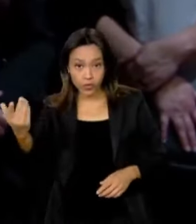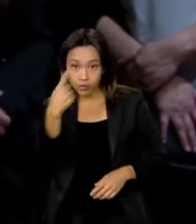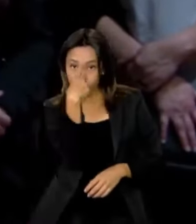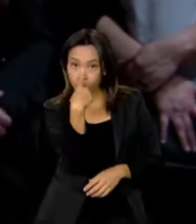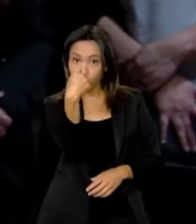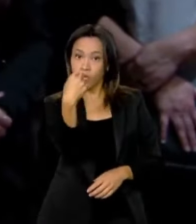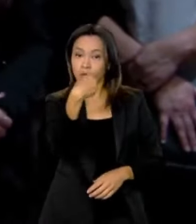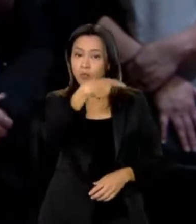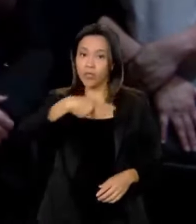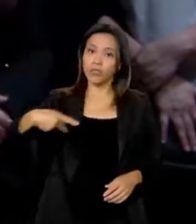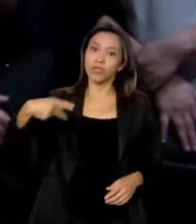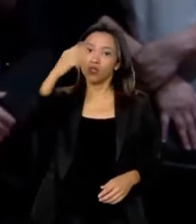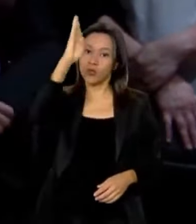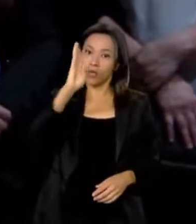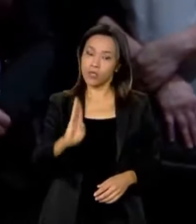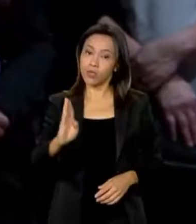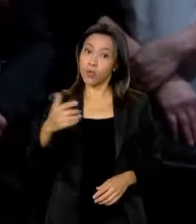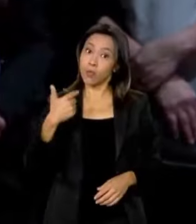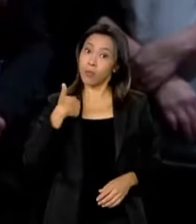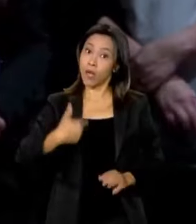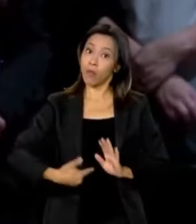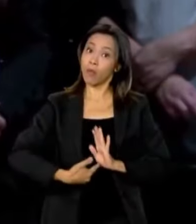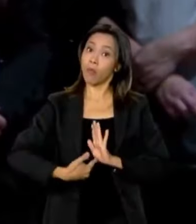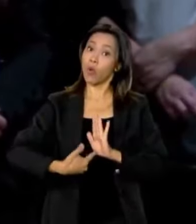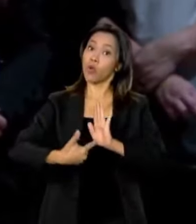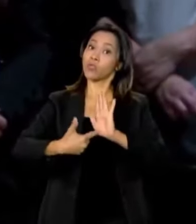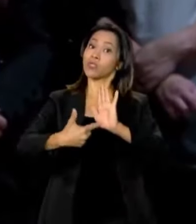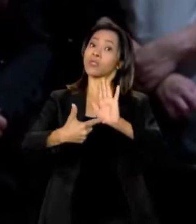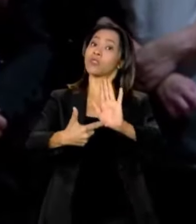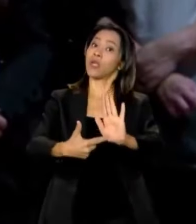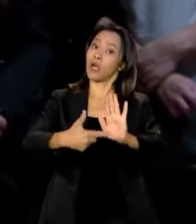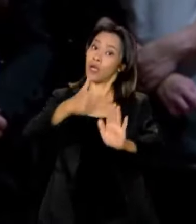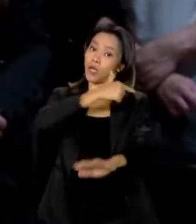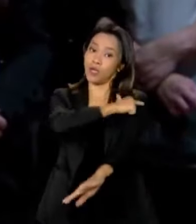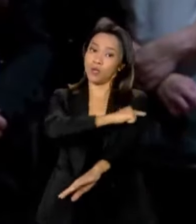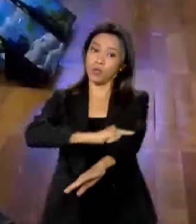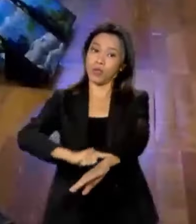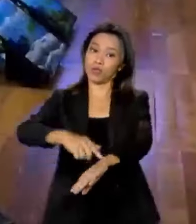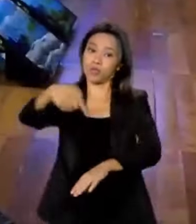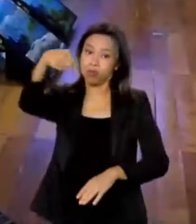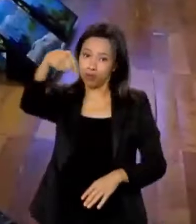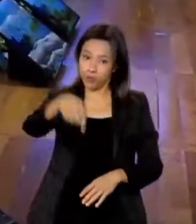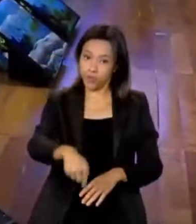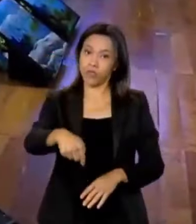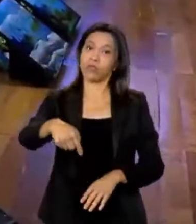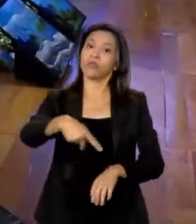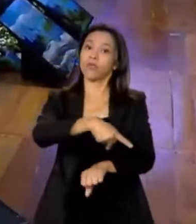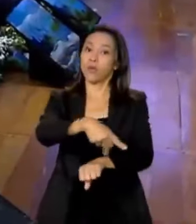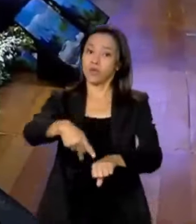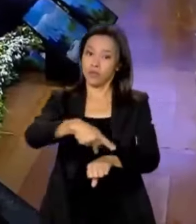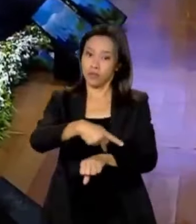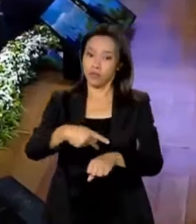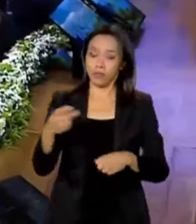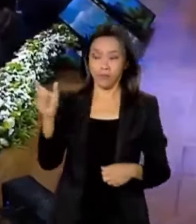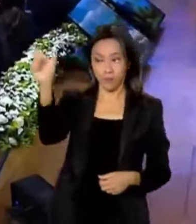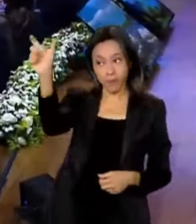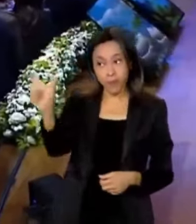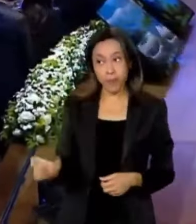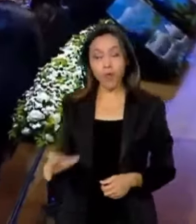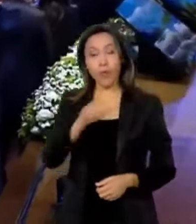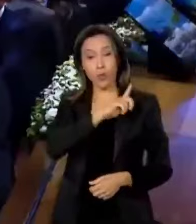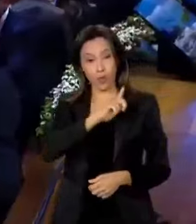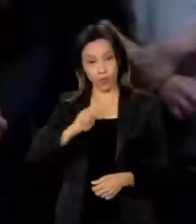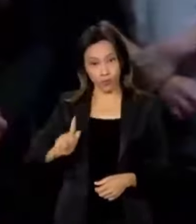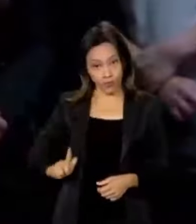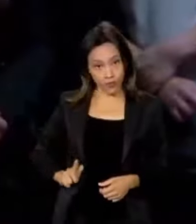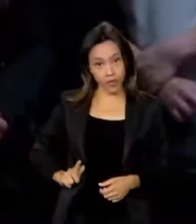da República para mostrar civilidade nesse país. O governador,